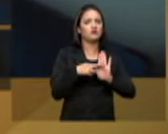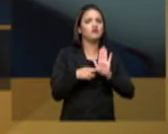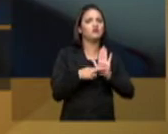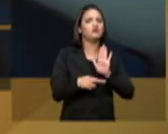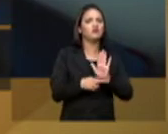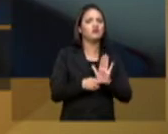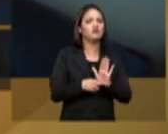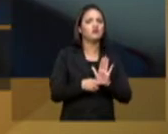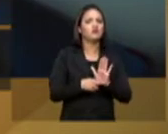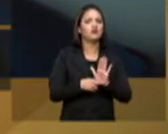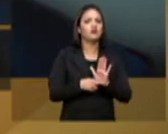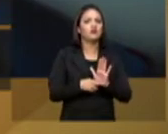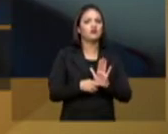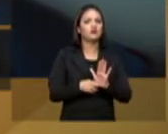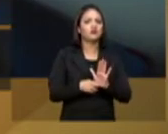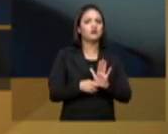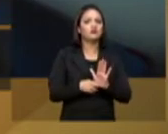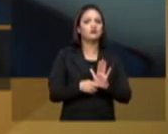encontrava amparo na